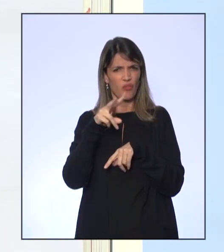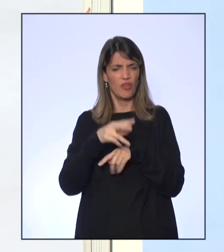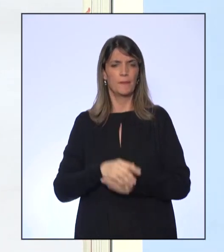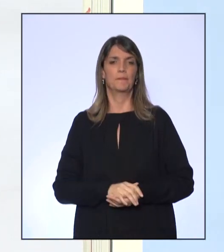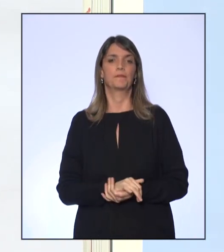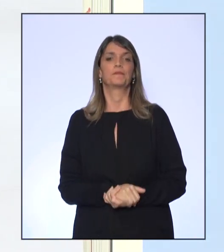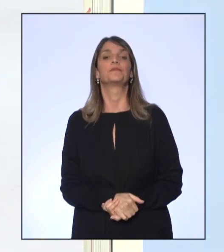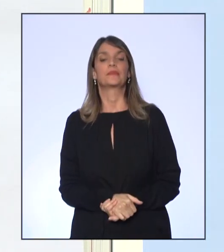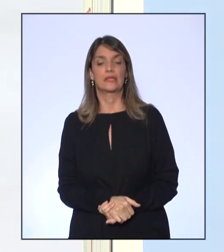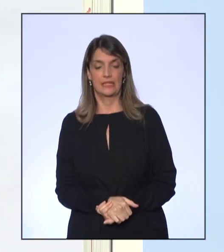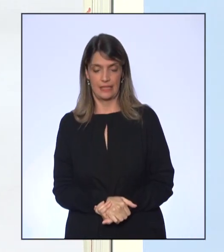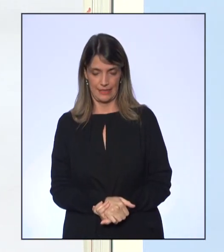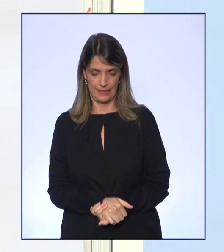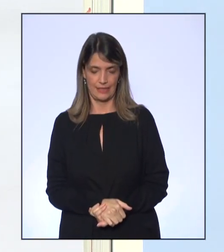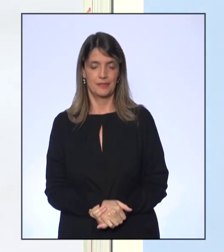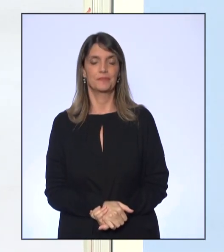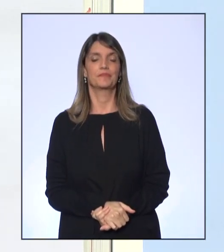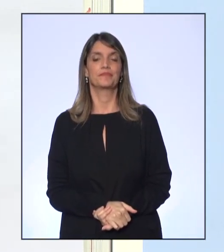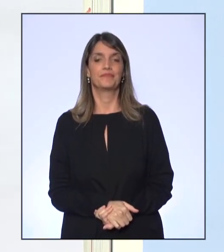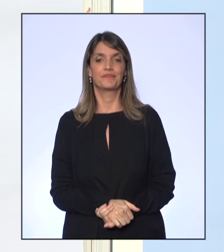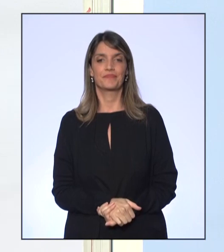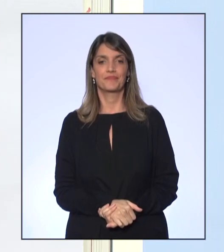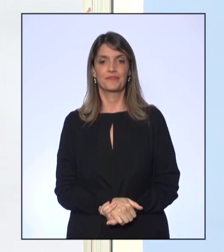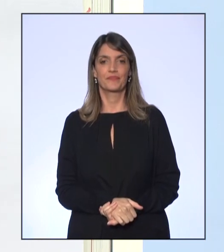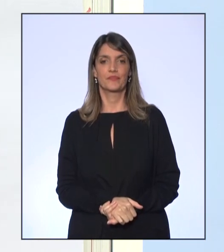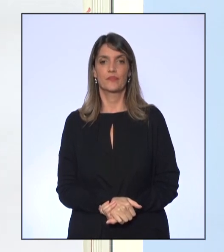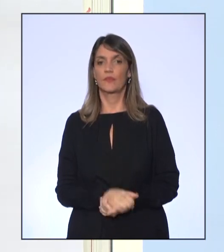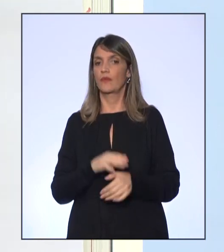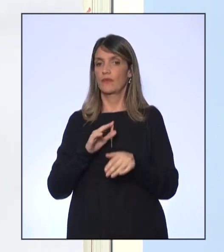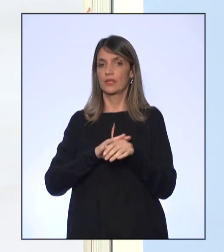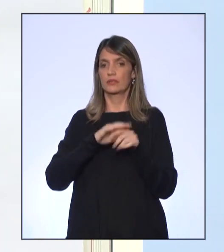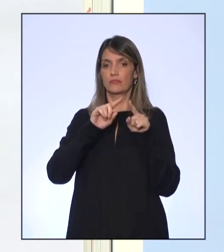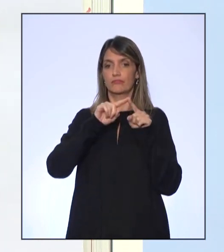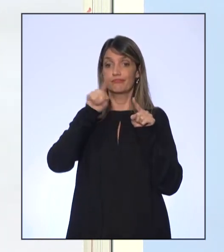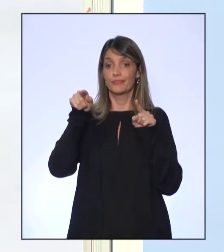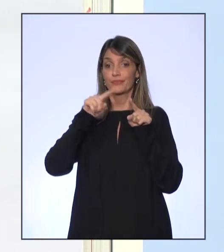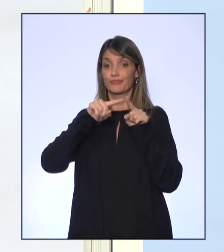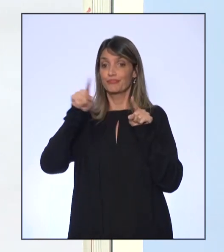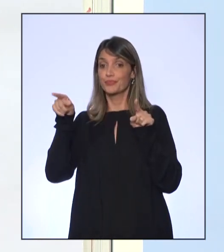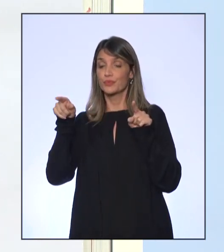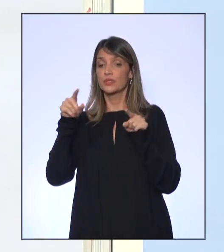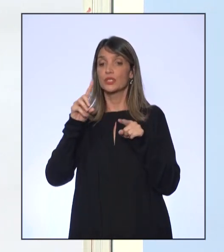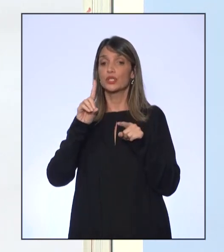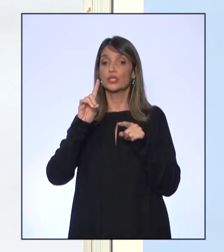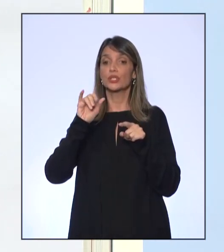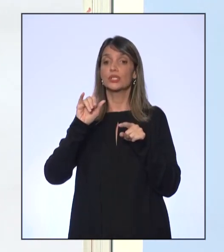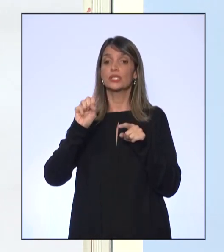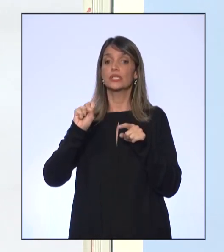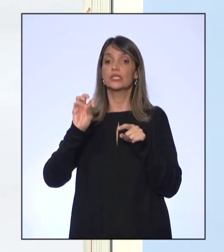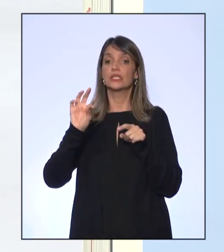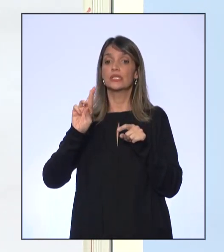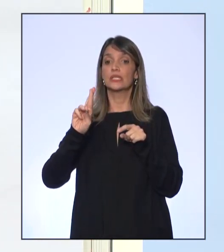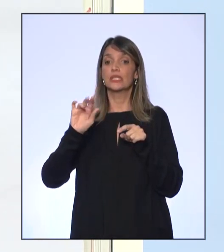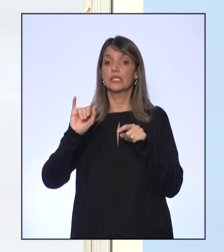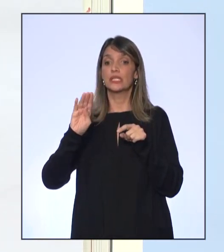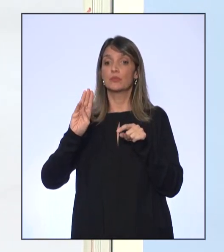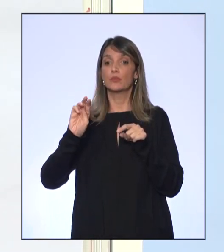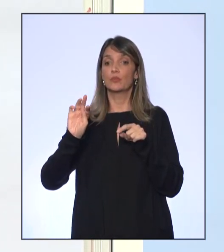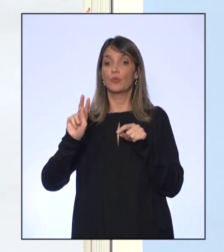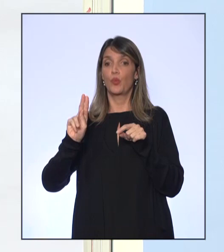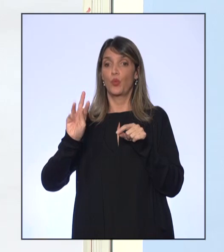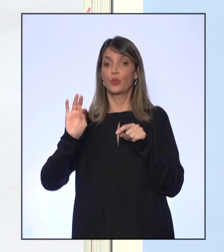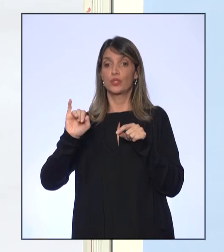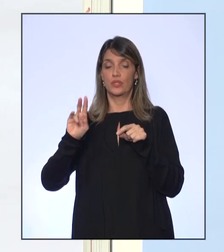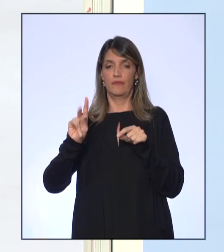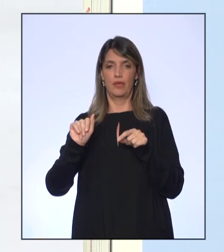Isso mesmo, 37, não estou errado não. Tenho que fazer o que a gente chama distributiva do sinal. Distribuo